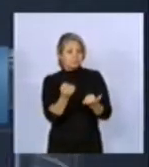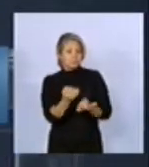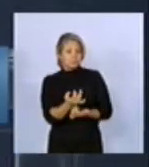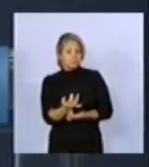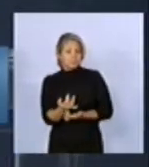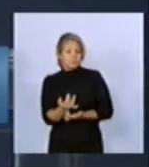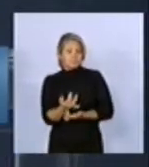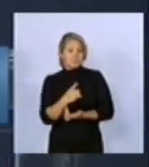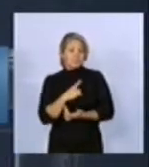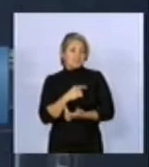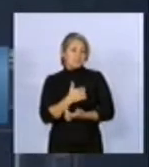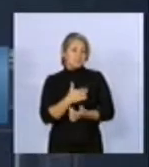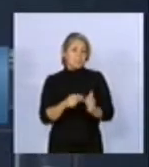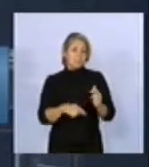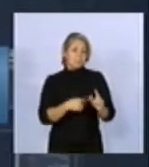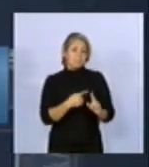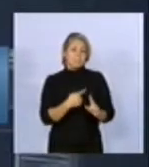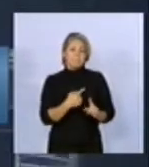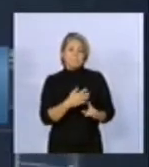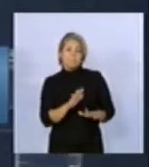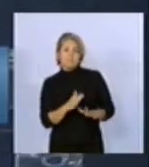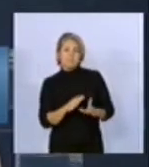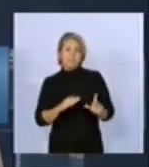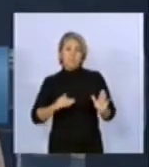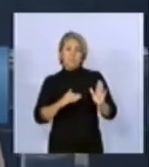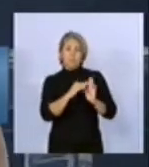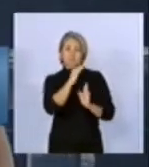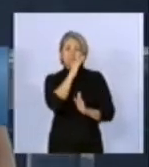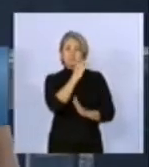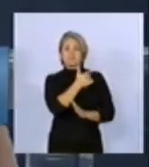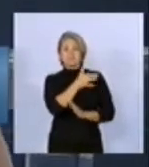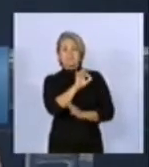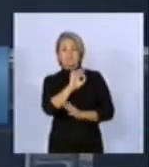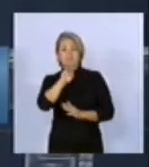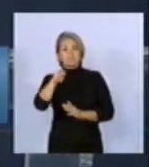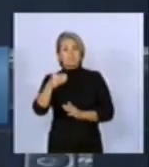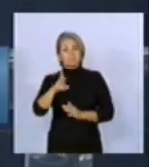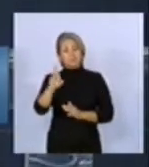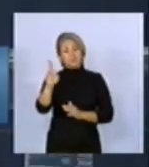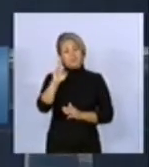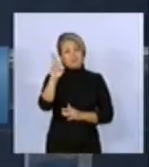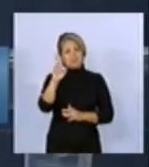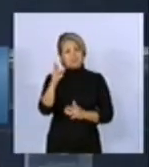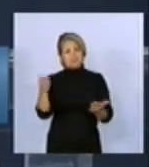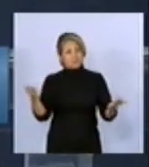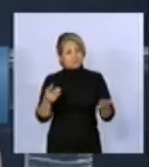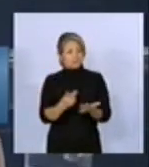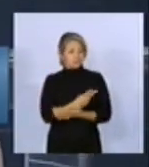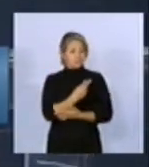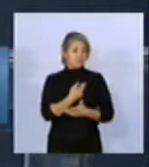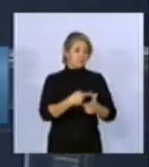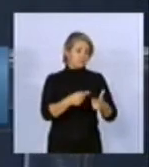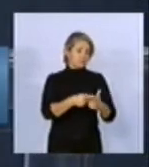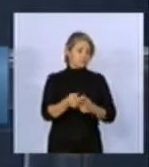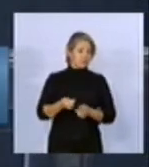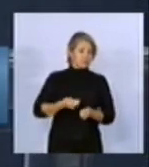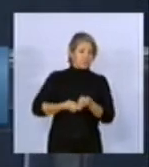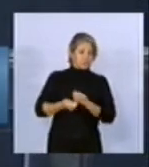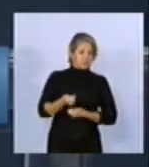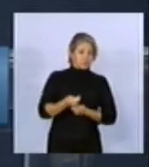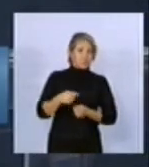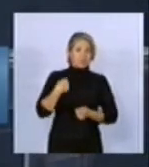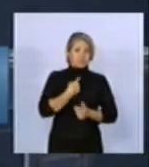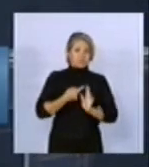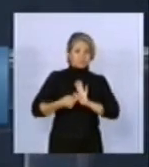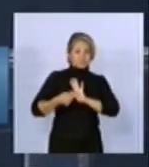seria no máximo 100 mil reais então o que acontece hoje é uma situação econômica aqui a gente